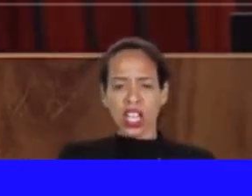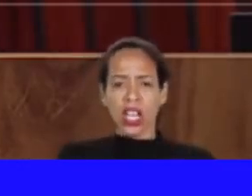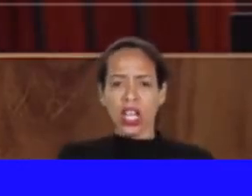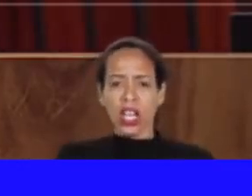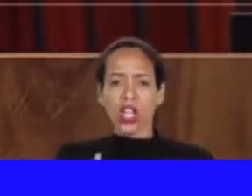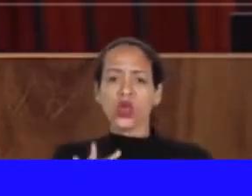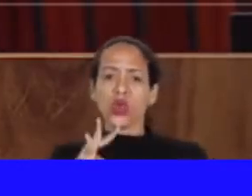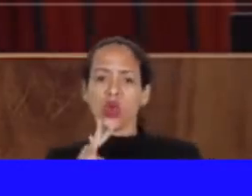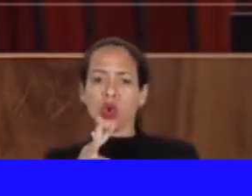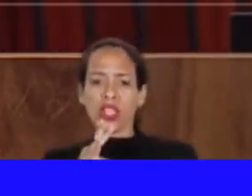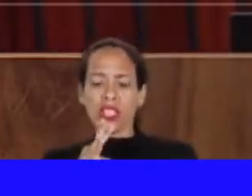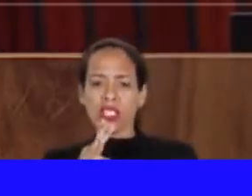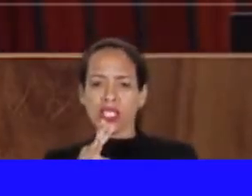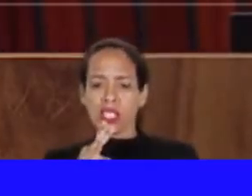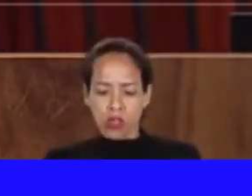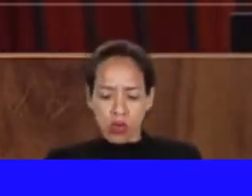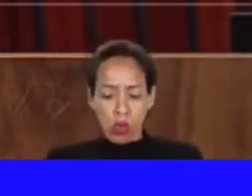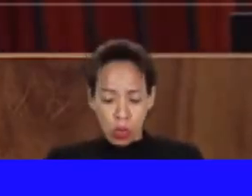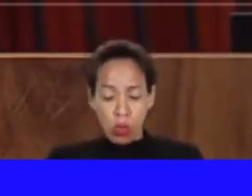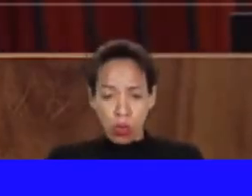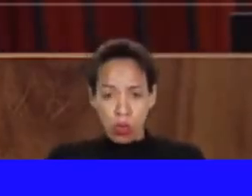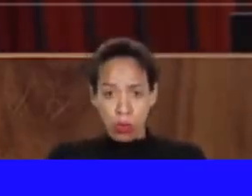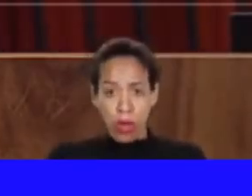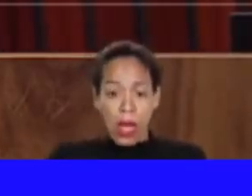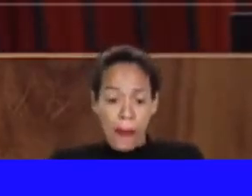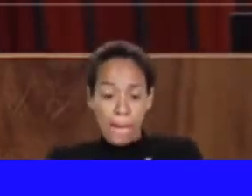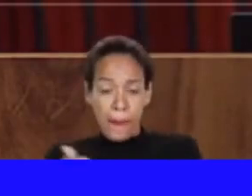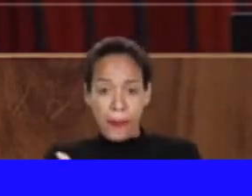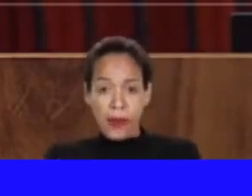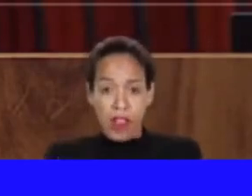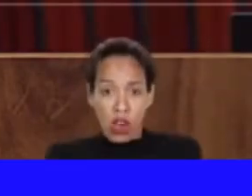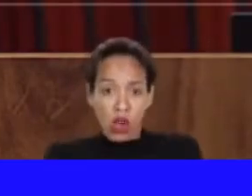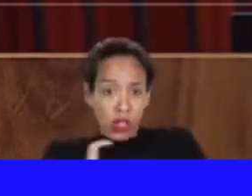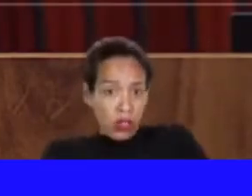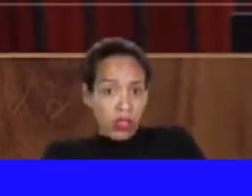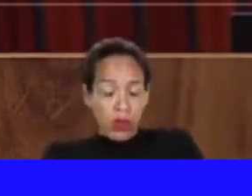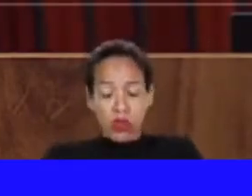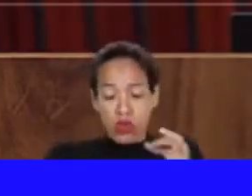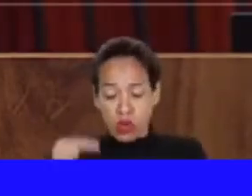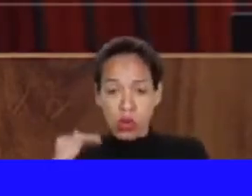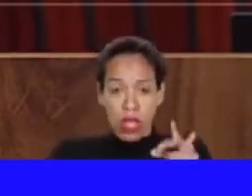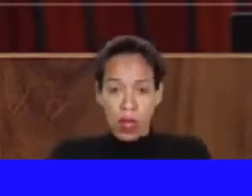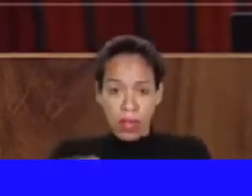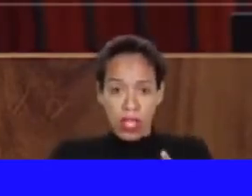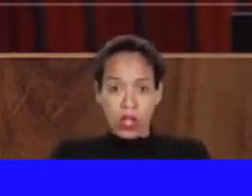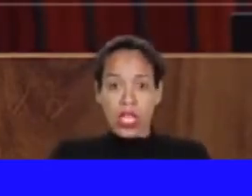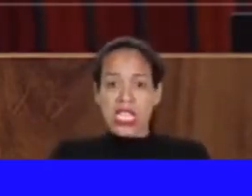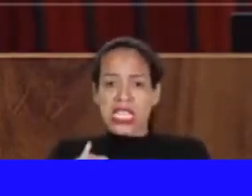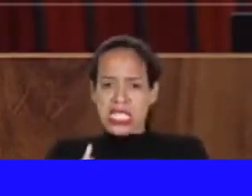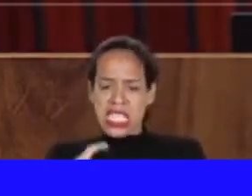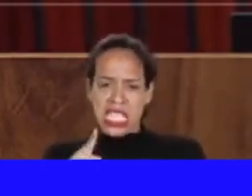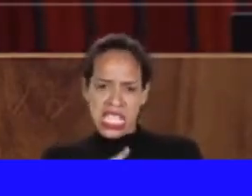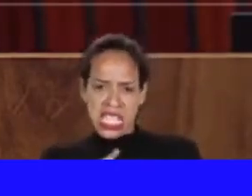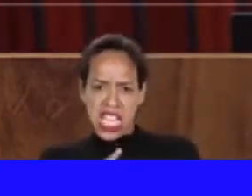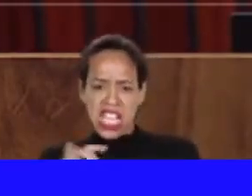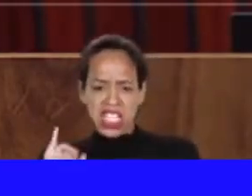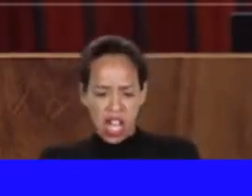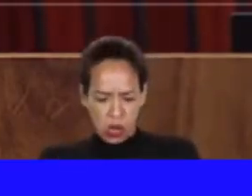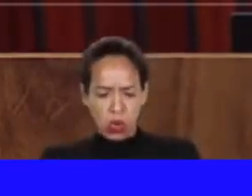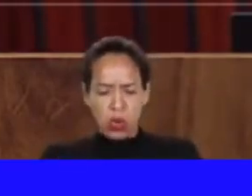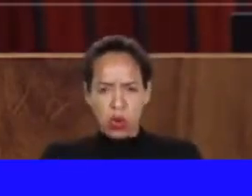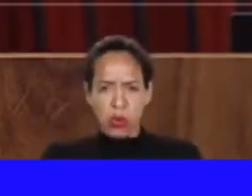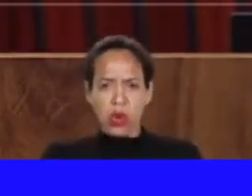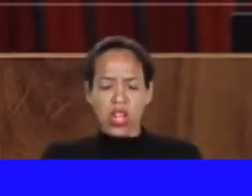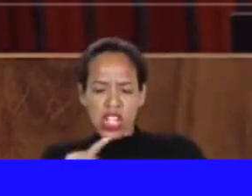ao conhecimento do colegiado pela primeira vez no momento do julgamento. Se diversamente já houve decisão colegiada a respeito de